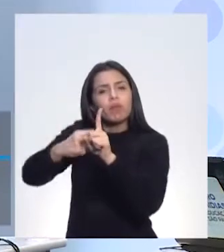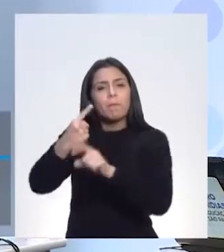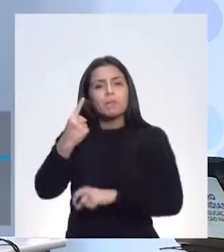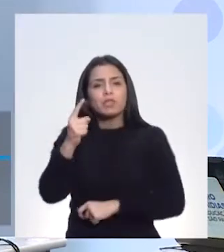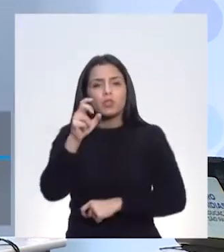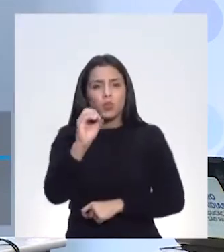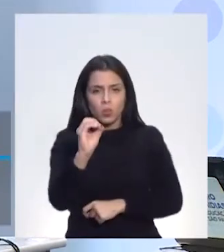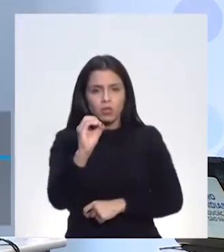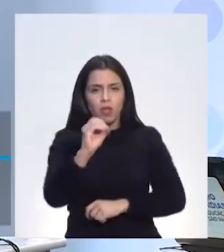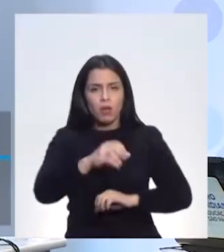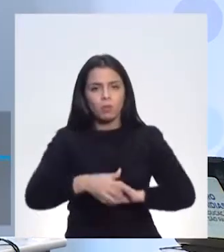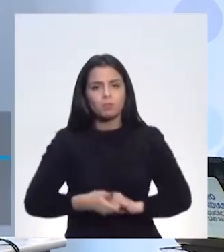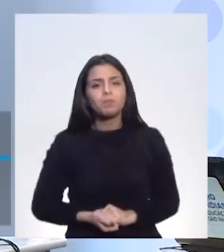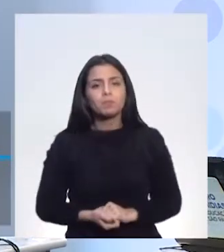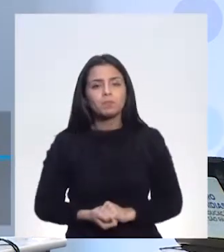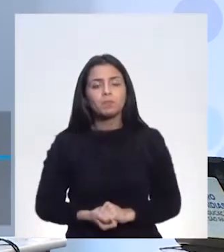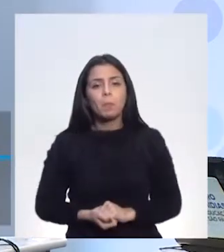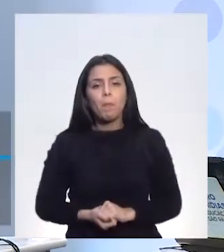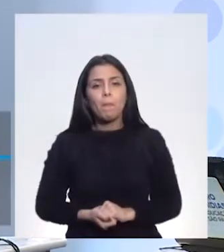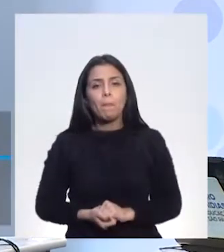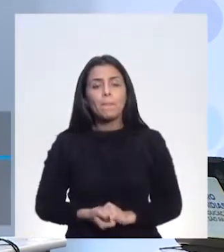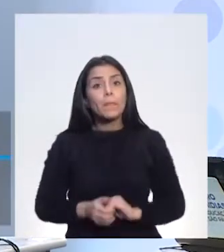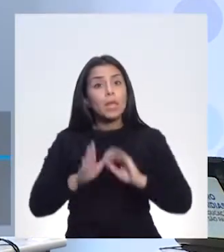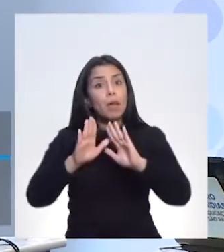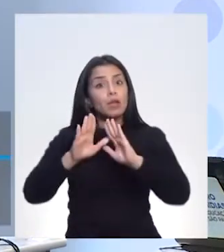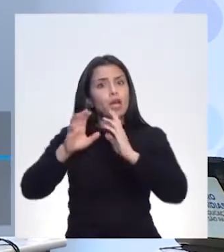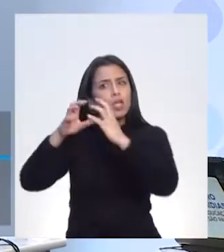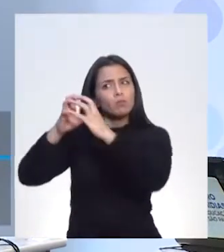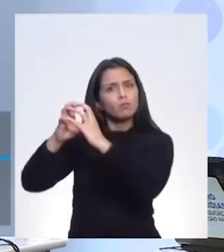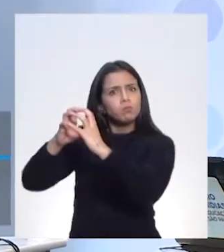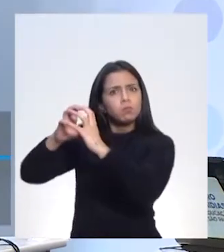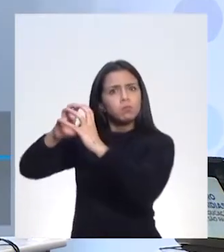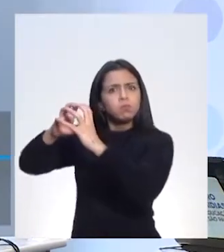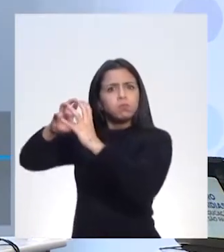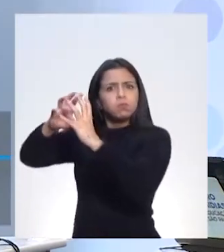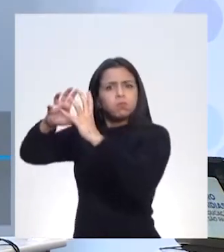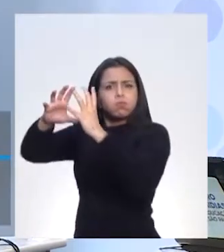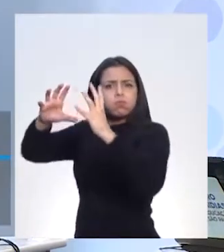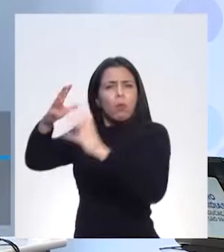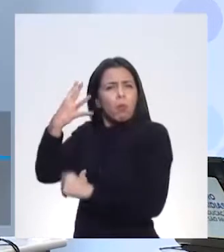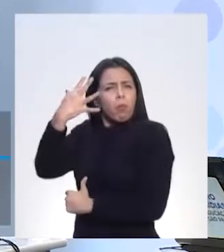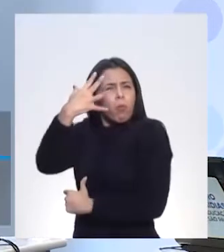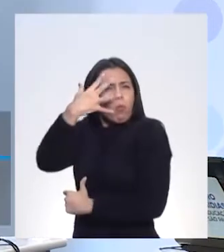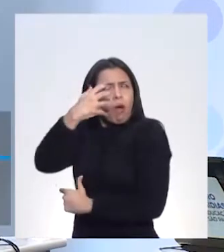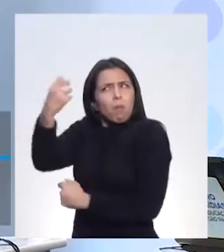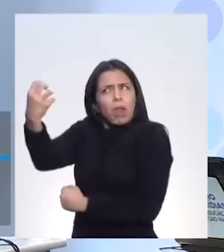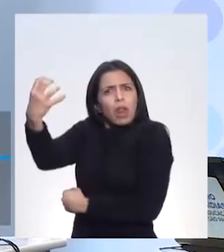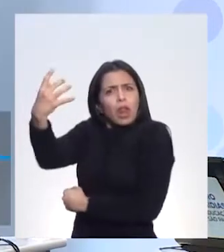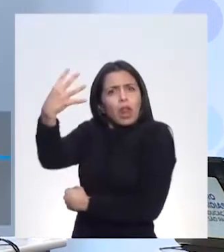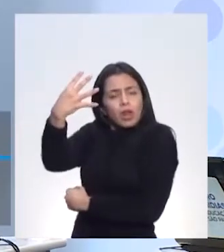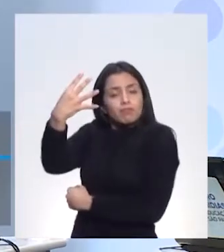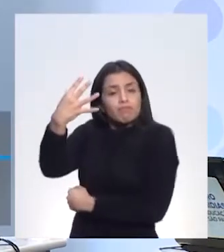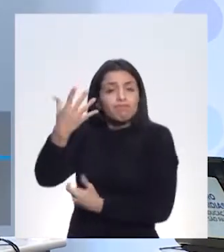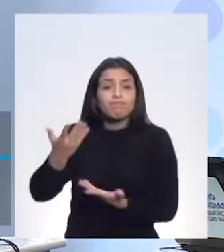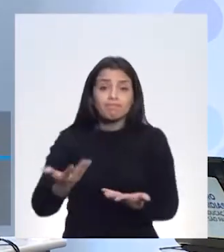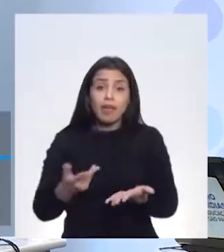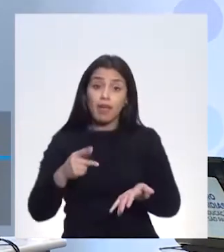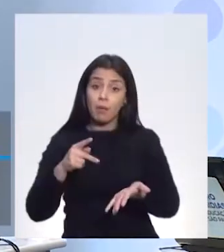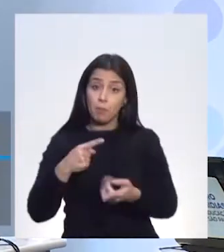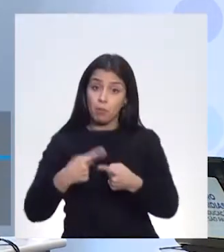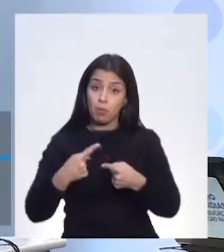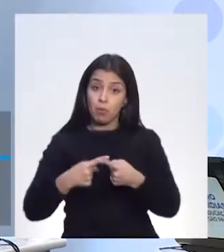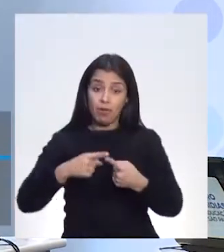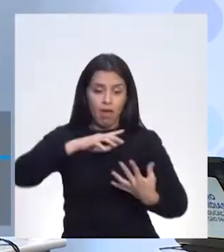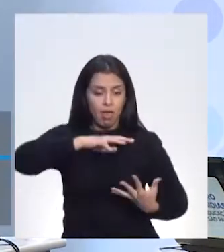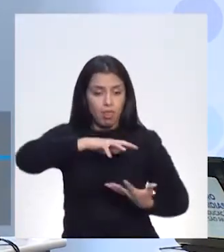Em compensação, quando a lua aparece cheia, grande, bonita, brilhante lá no céu, a Terra não está